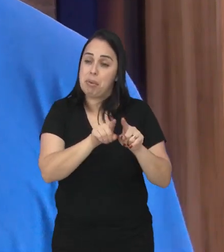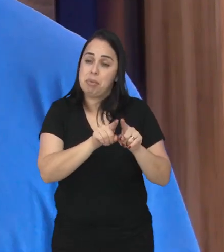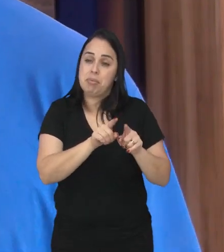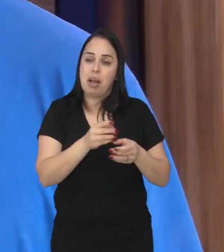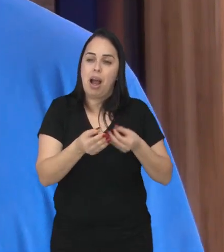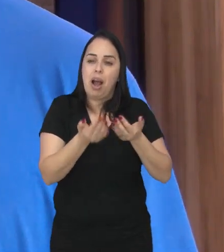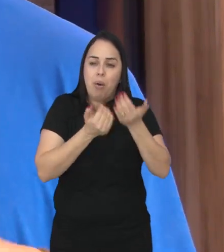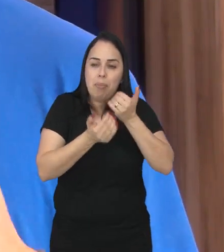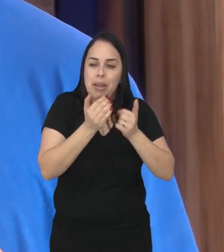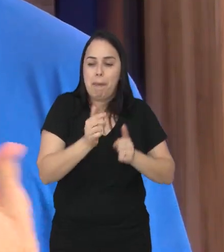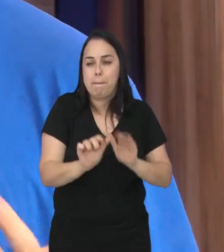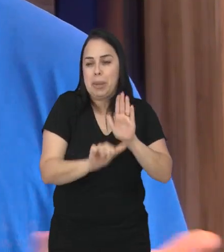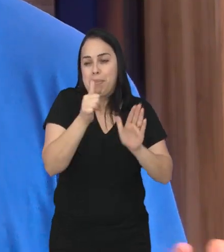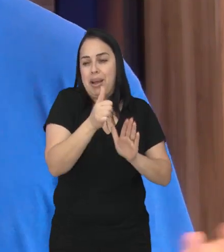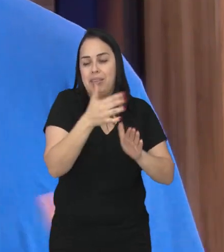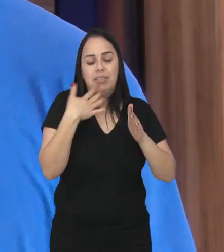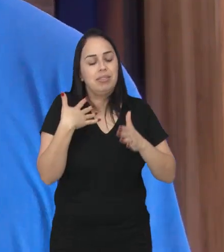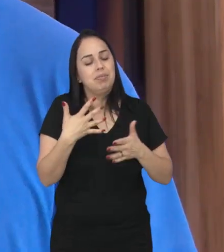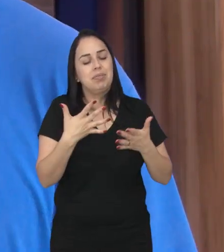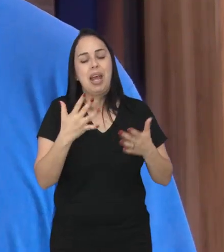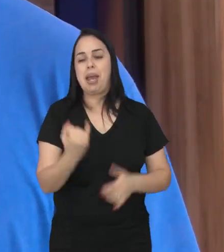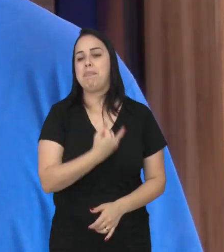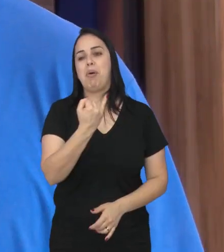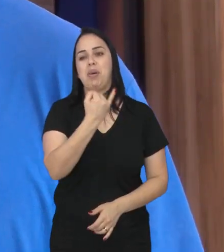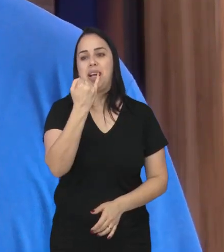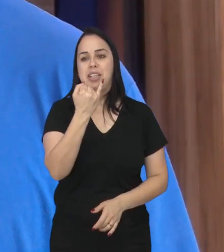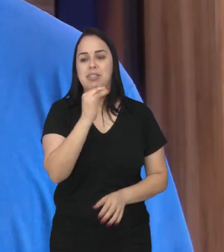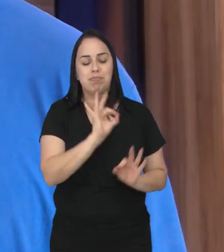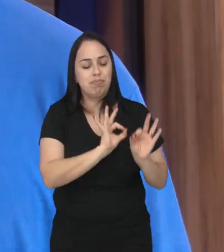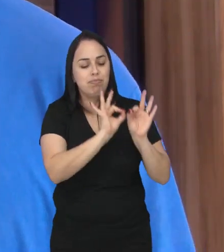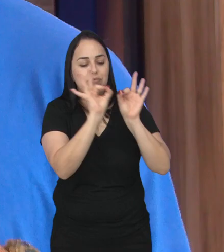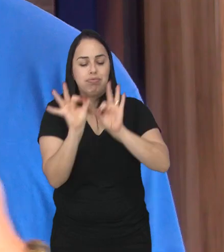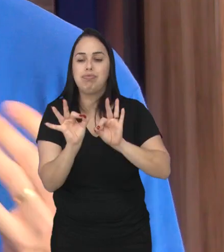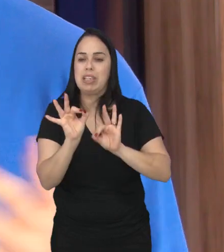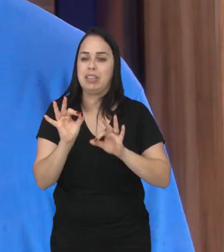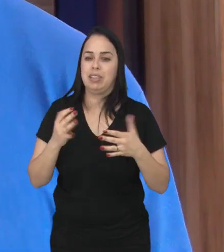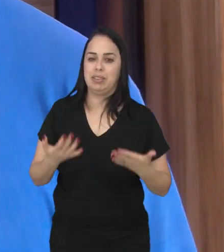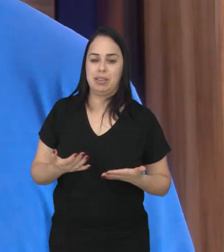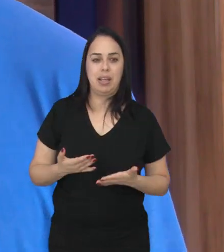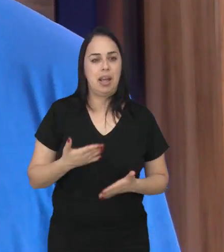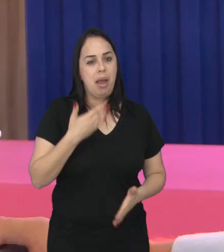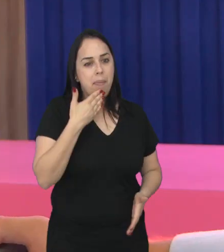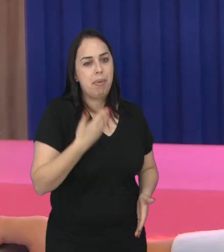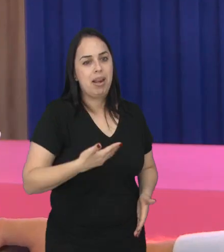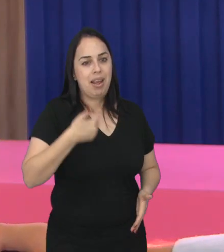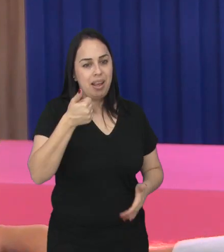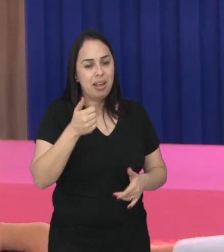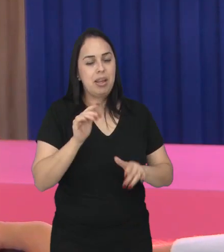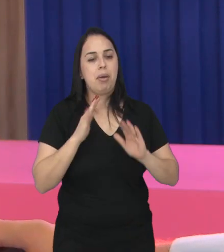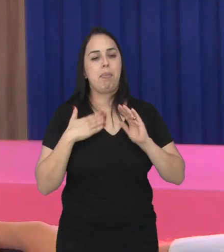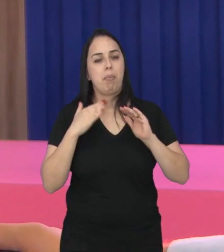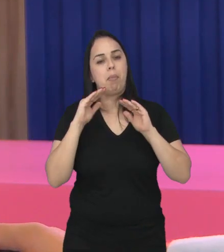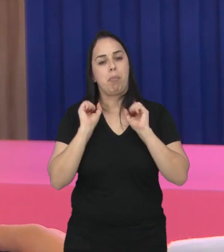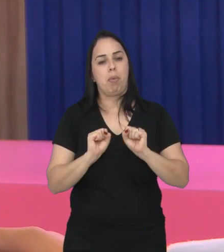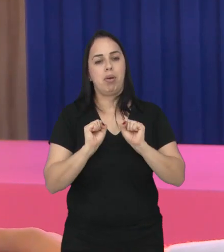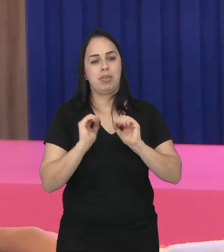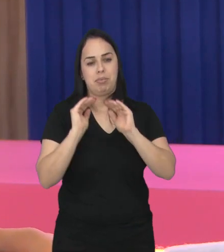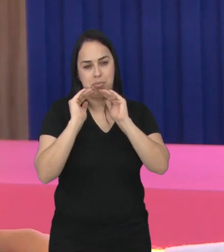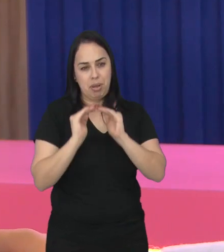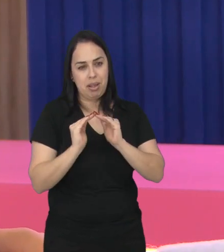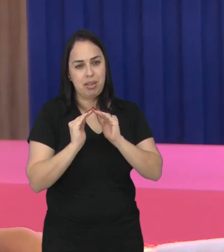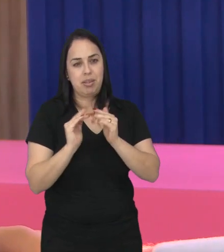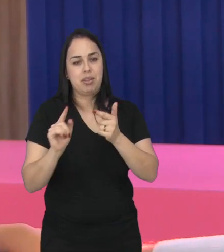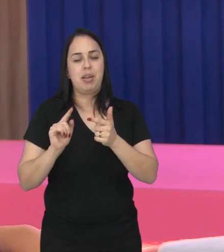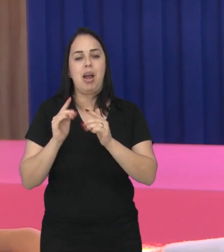comidinha e tal isso para mim não tem preço né então isso para mim foi uma coisa super positiva melhor mesmo né os dias que eu posso passar